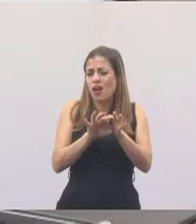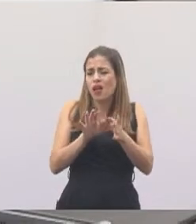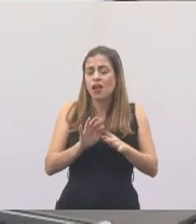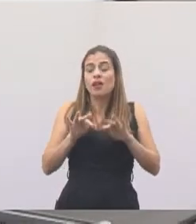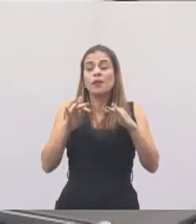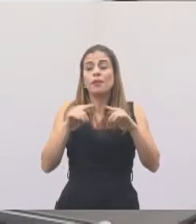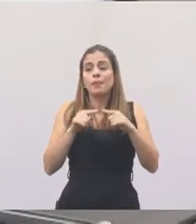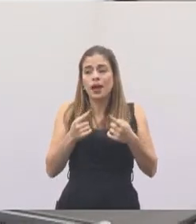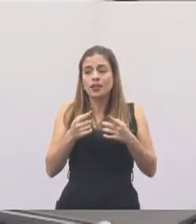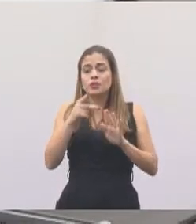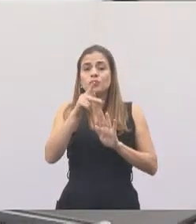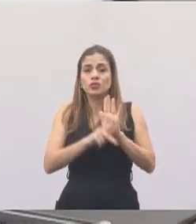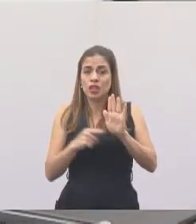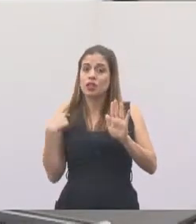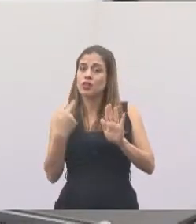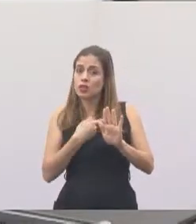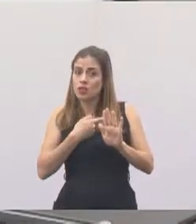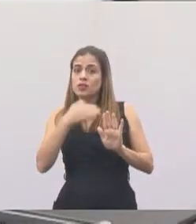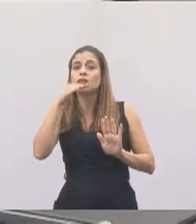esse projeto nós estamos perdendo